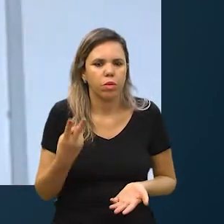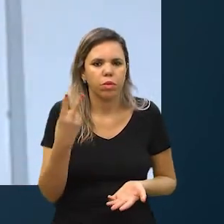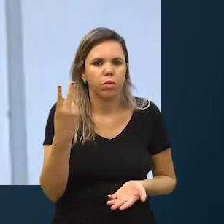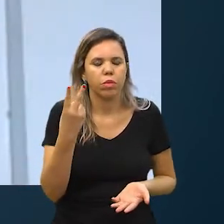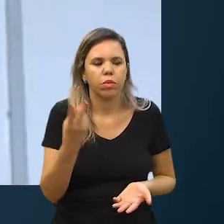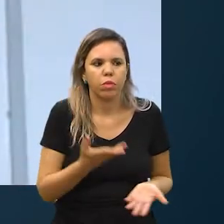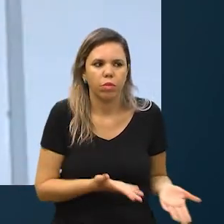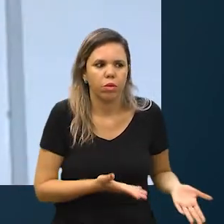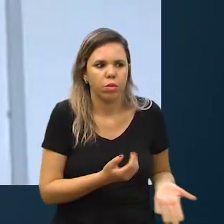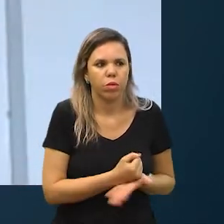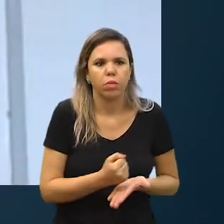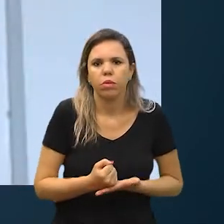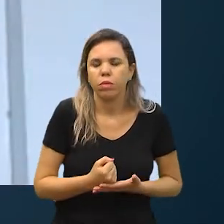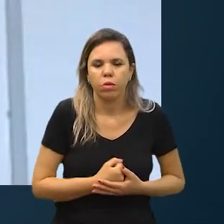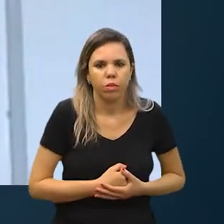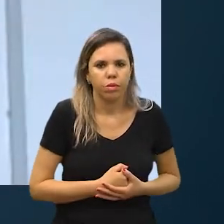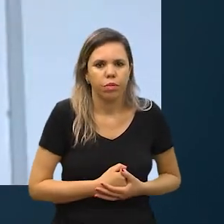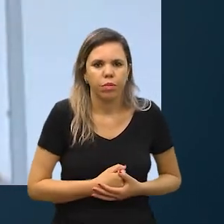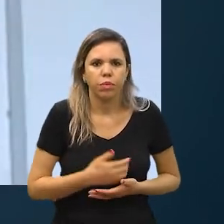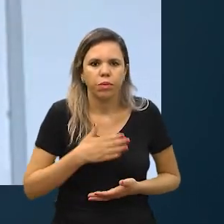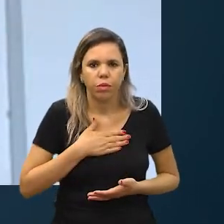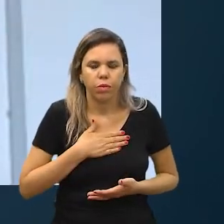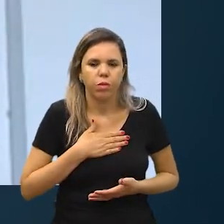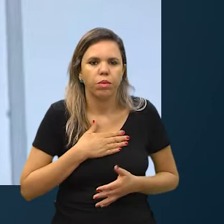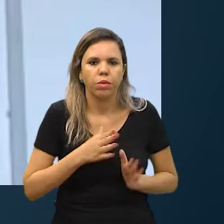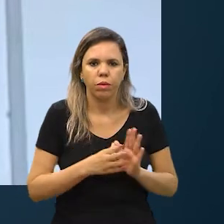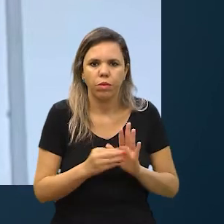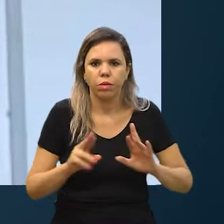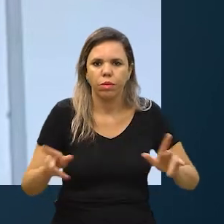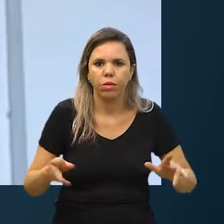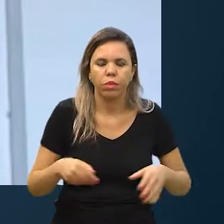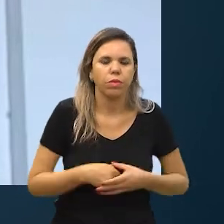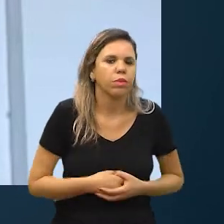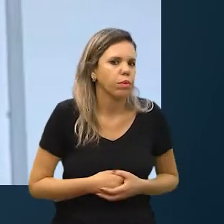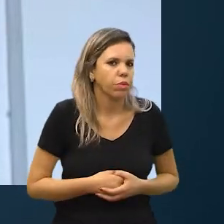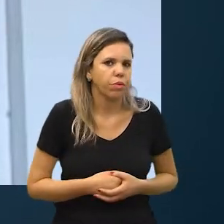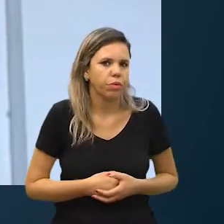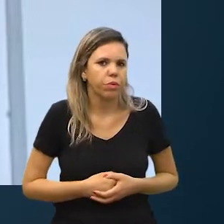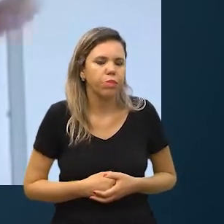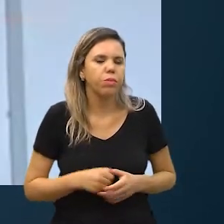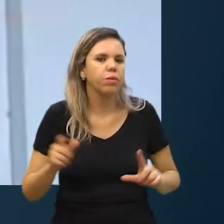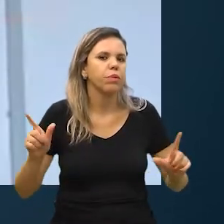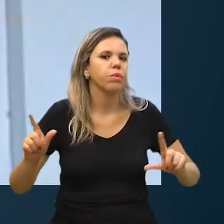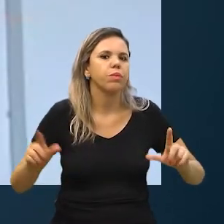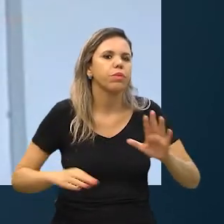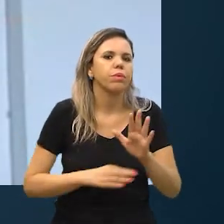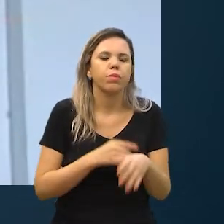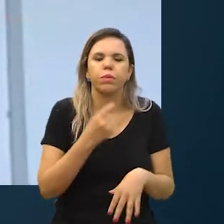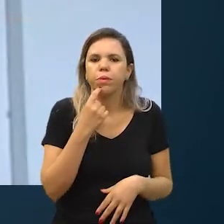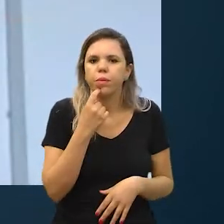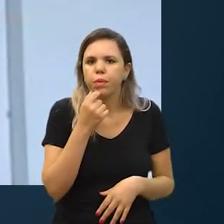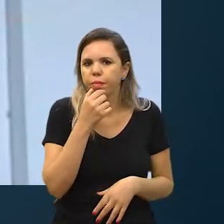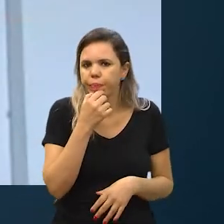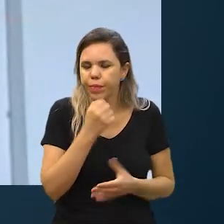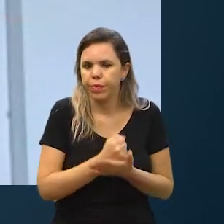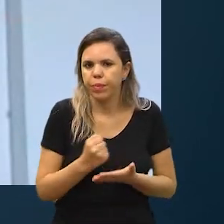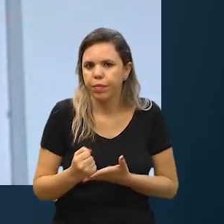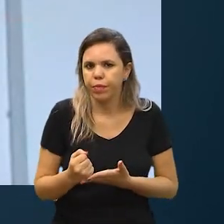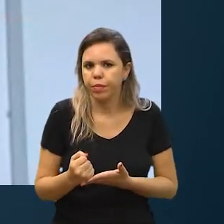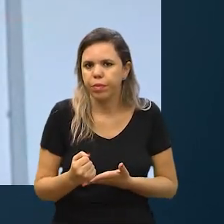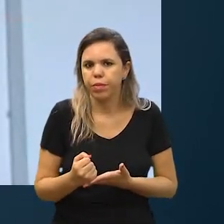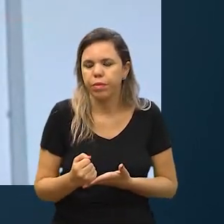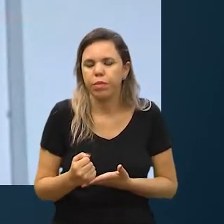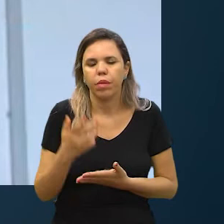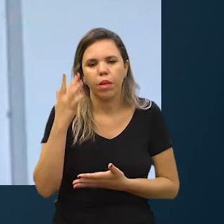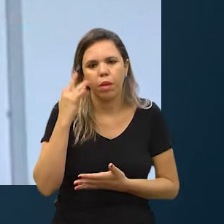tem valor, óbvio, esse tipo de contratação, mas o nosso modelo é diferente. Eu quero que a TV Câmara Campinas ela contrate a